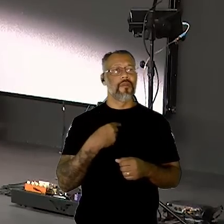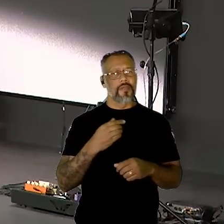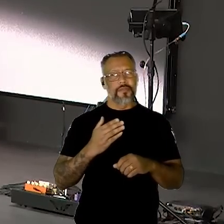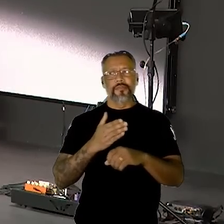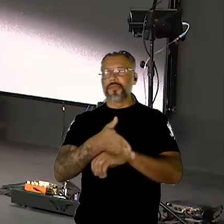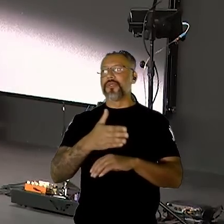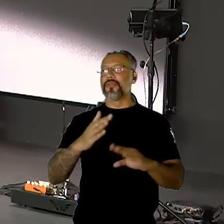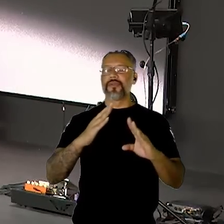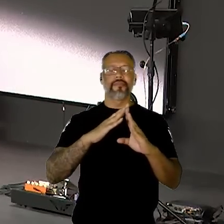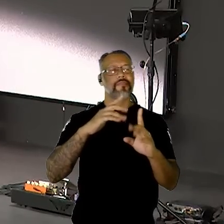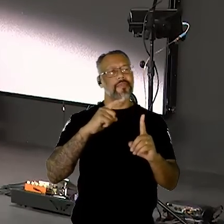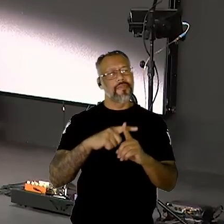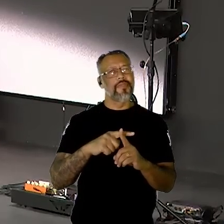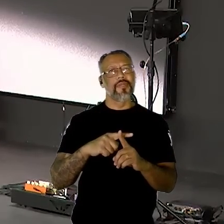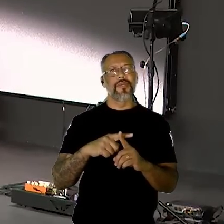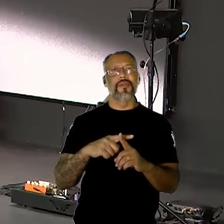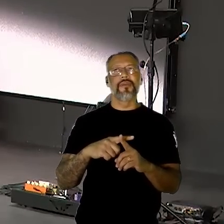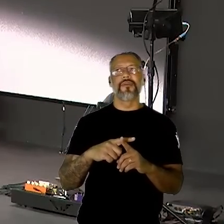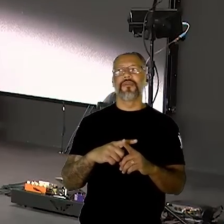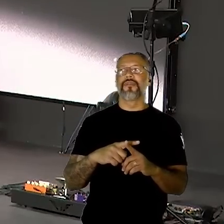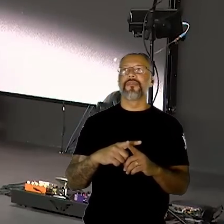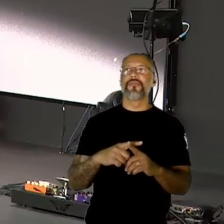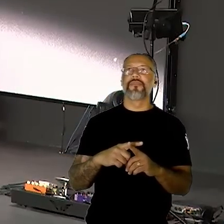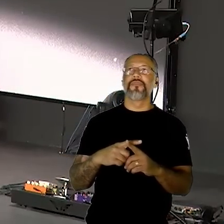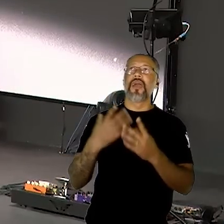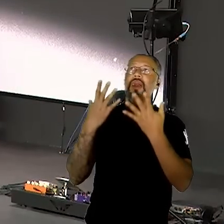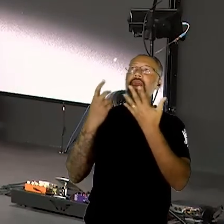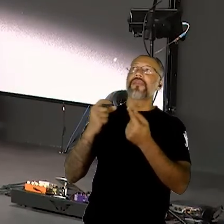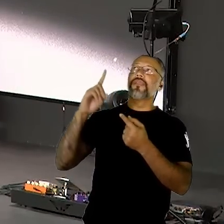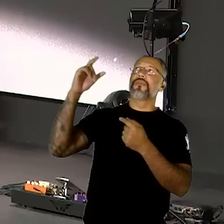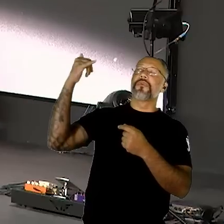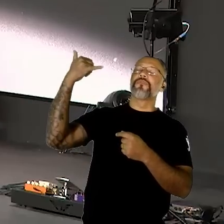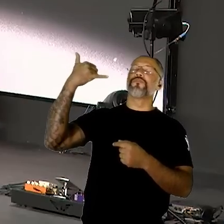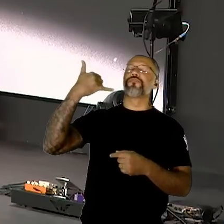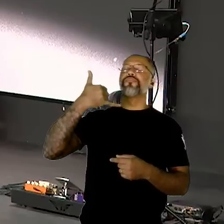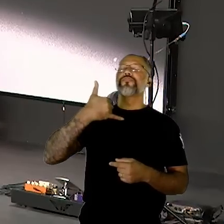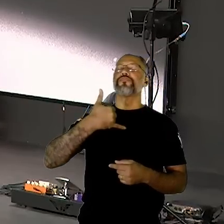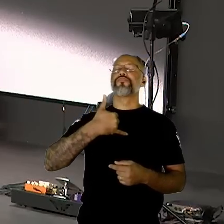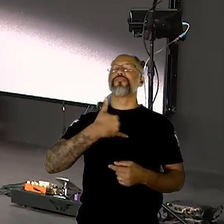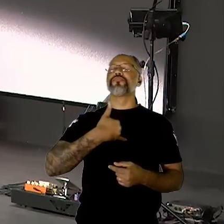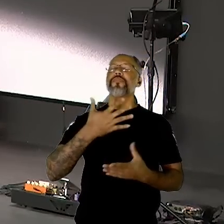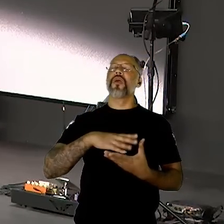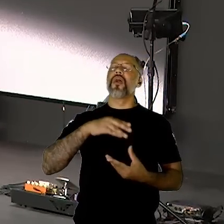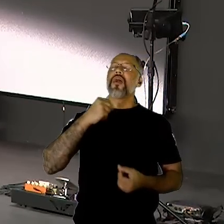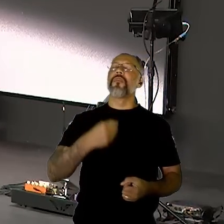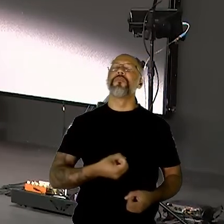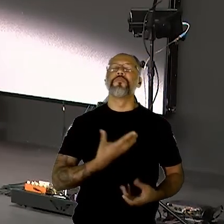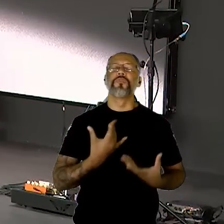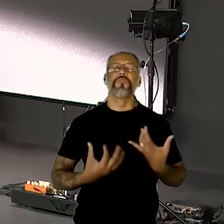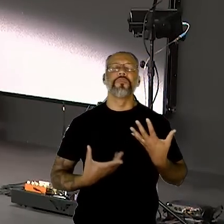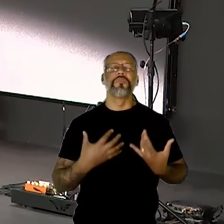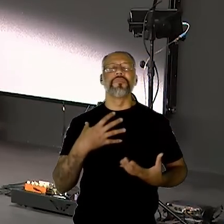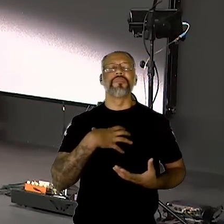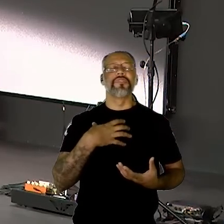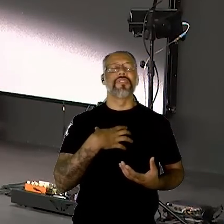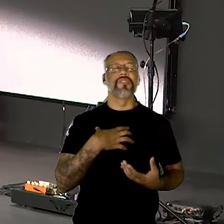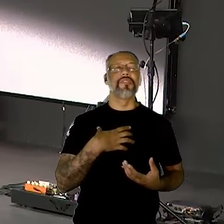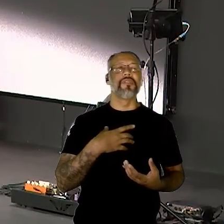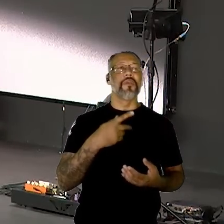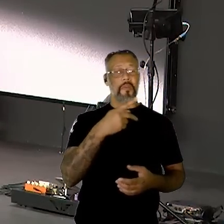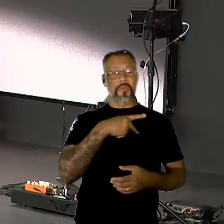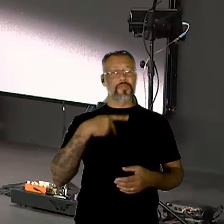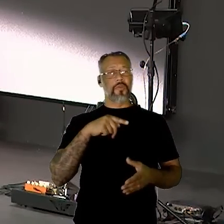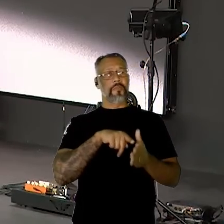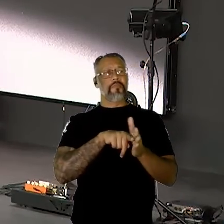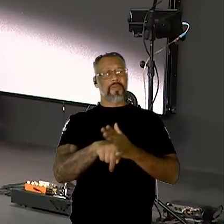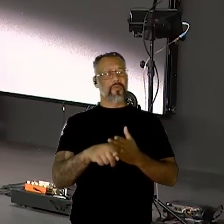sermão de repente Deus fala com a gente e o coração incendeia a alma pega fogo e o pastor diz quantos aqui desejam entregar sua vida